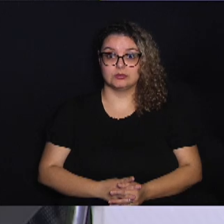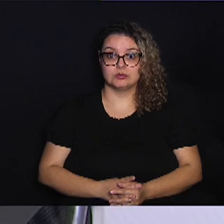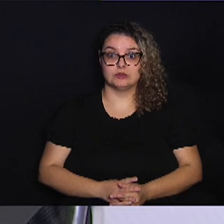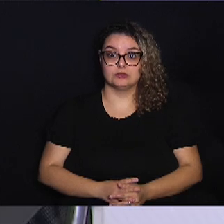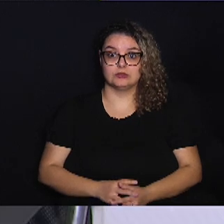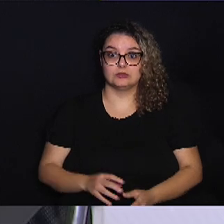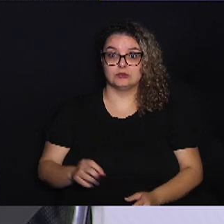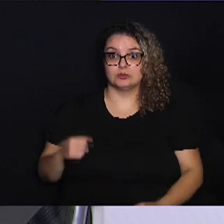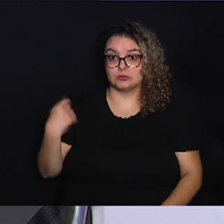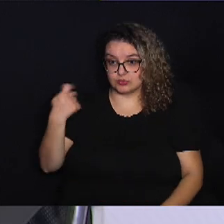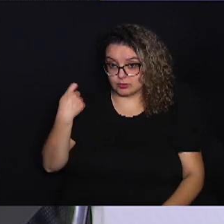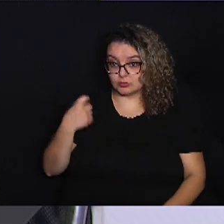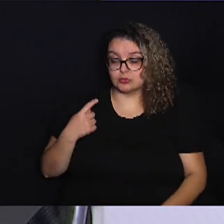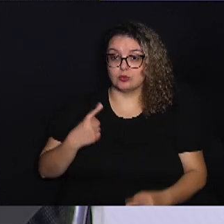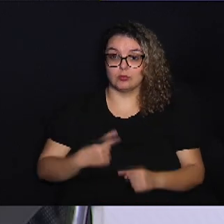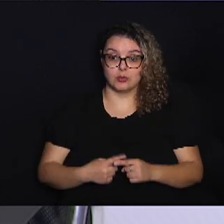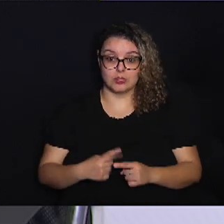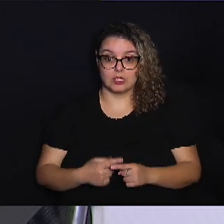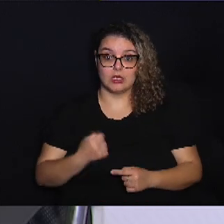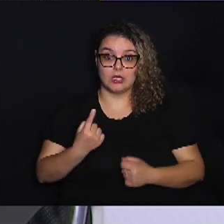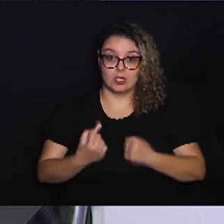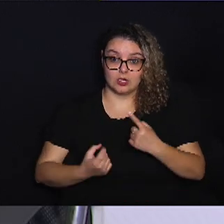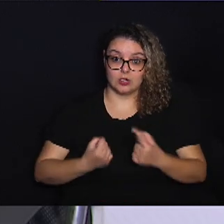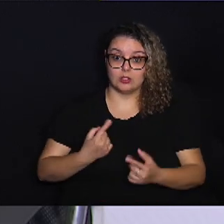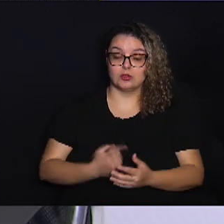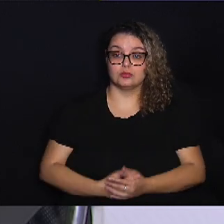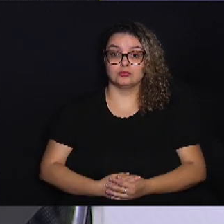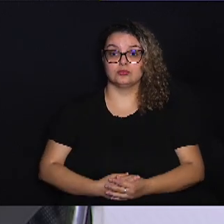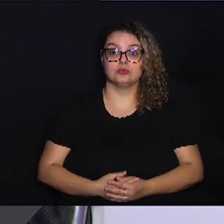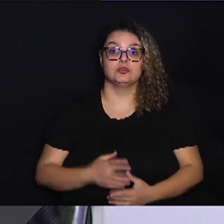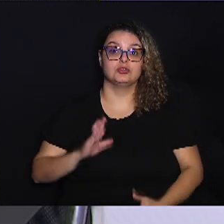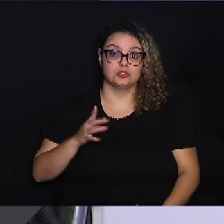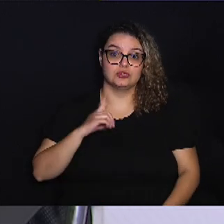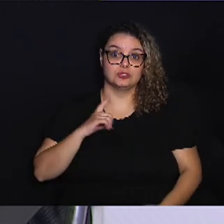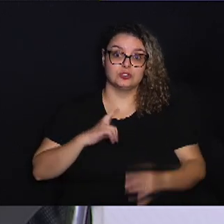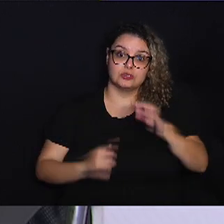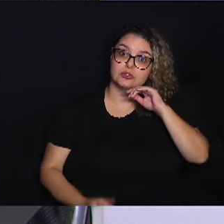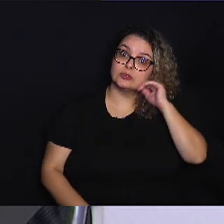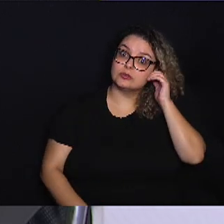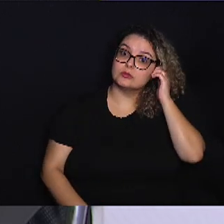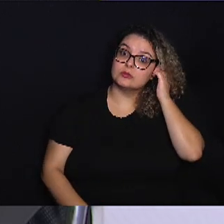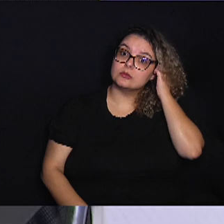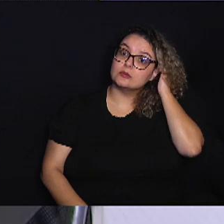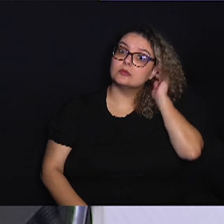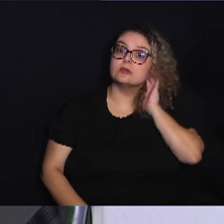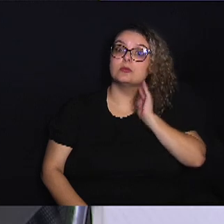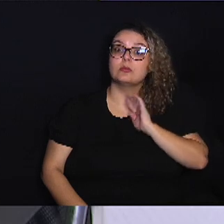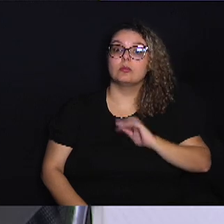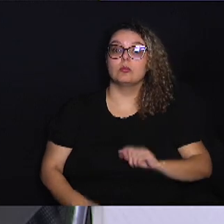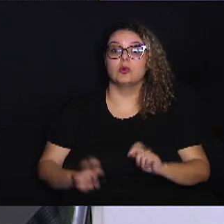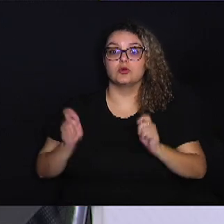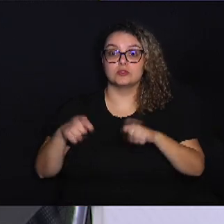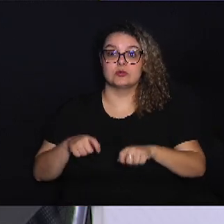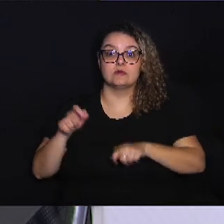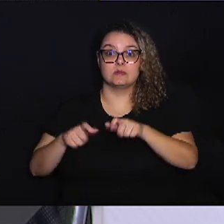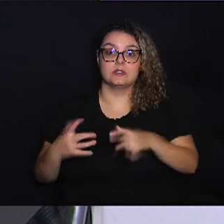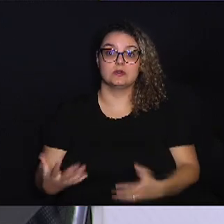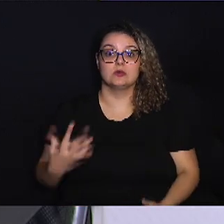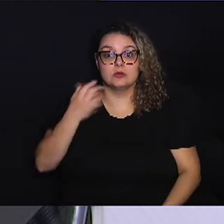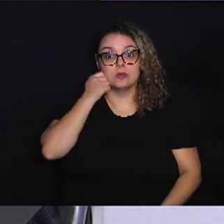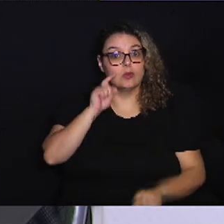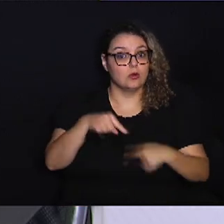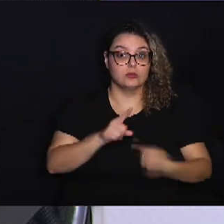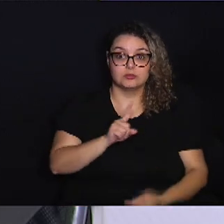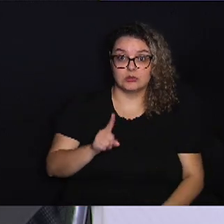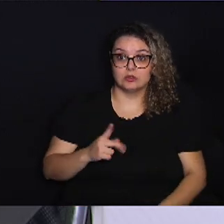Sul, porque alguns a gente já tem possíveis adotantes, outros ainda não, então a gente